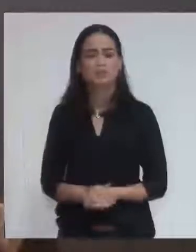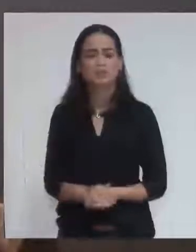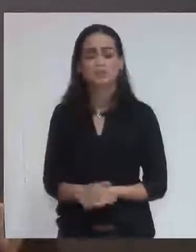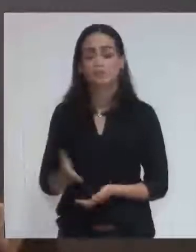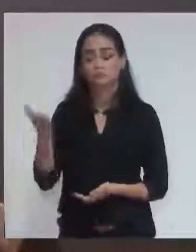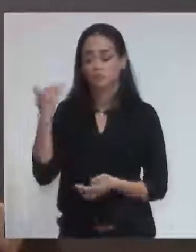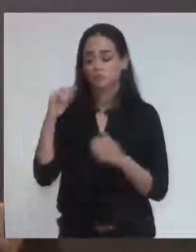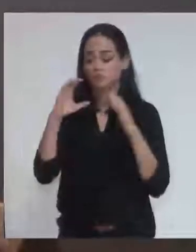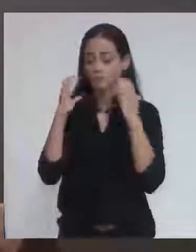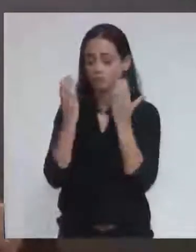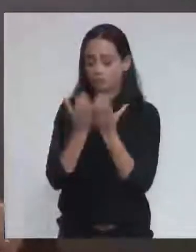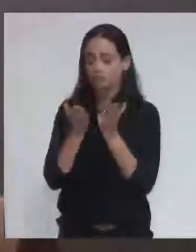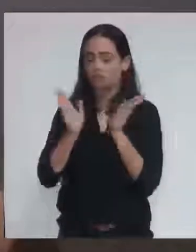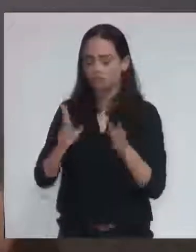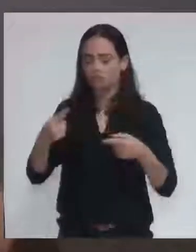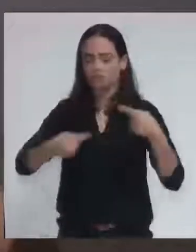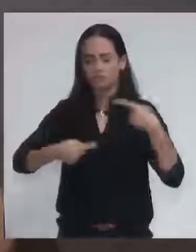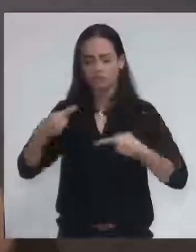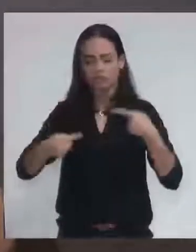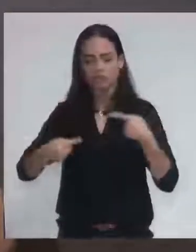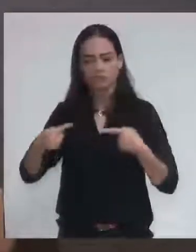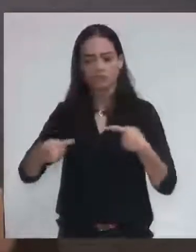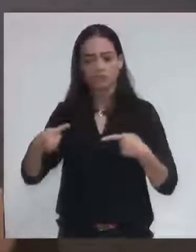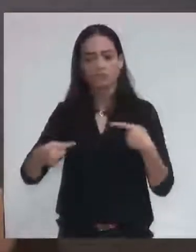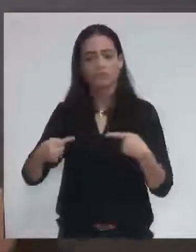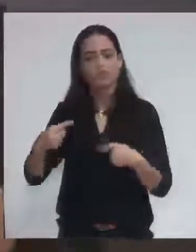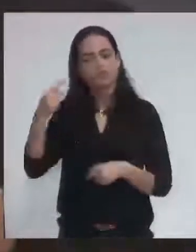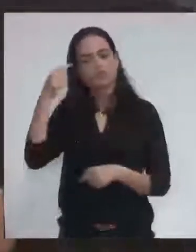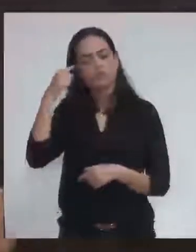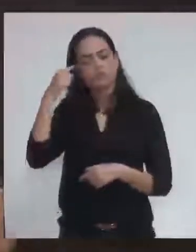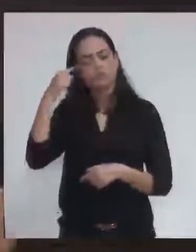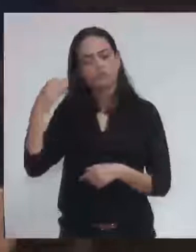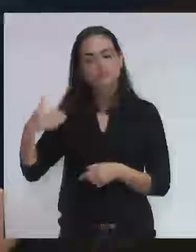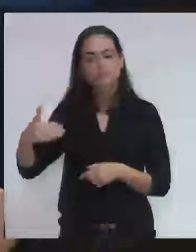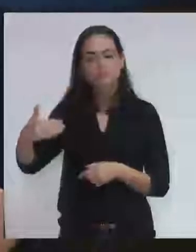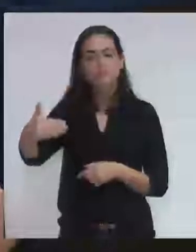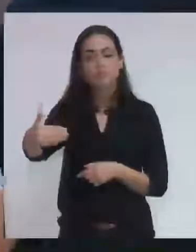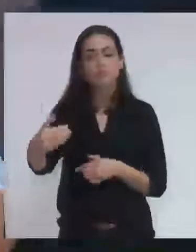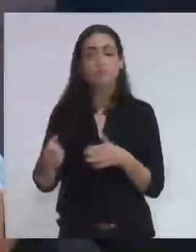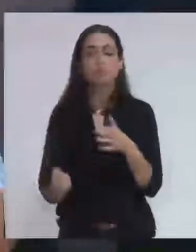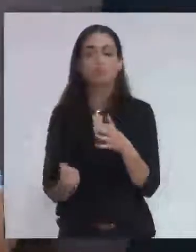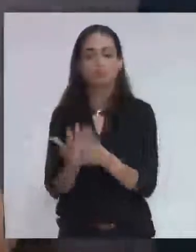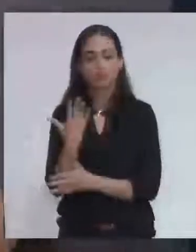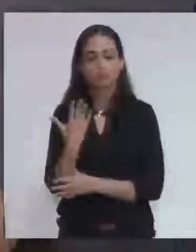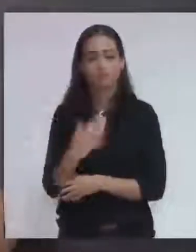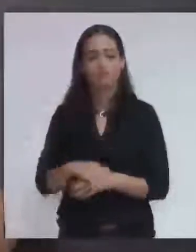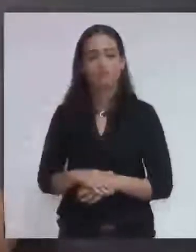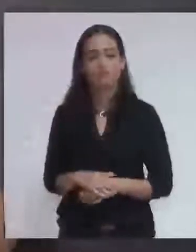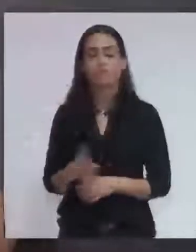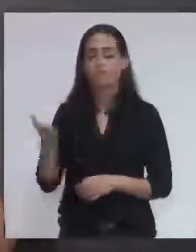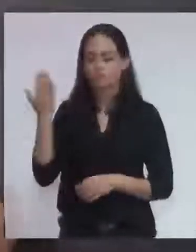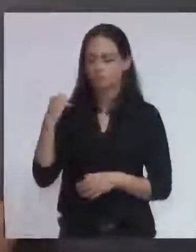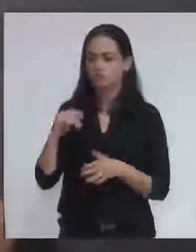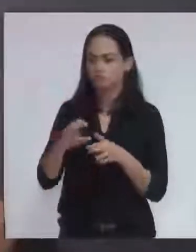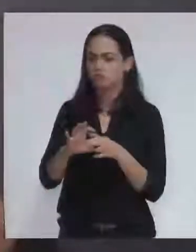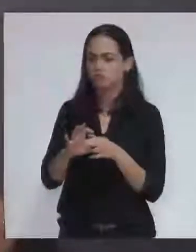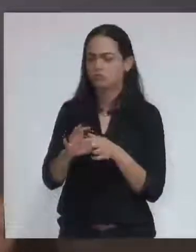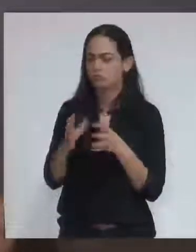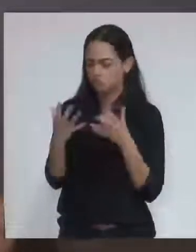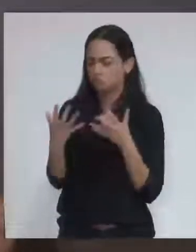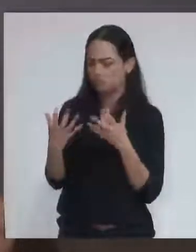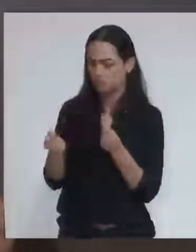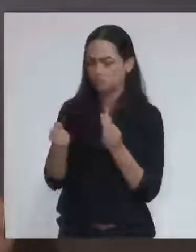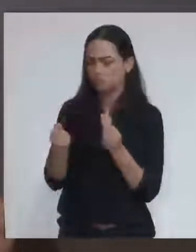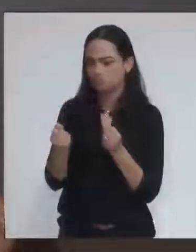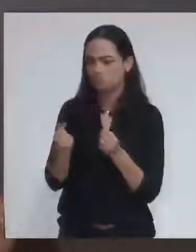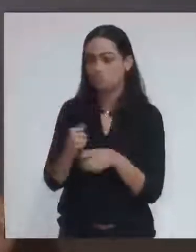de repente, a gente criar até o meu modo de pensar, fui democrático, né? E aceitei a decisão colegiada, vamos chamar assim,